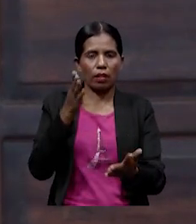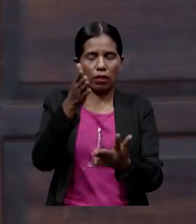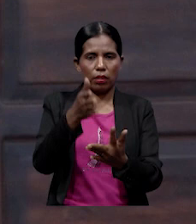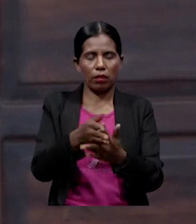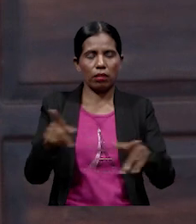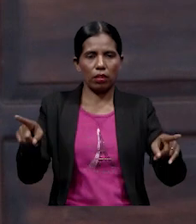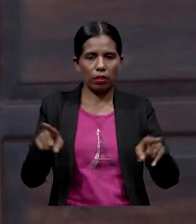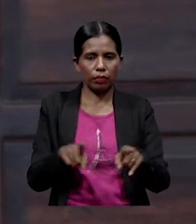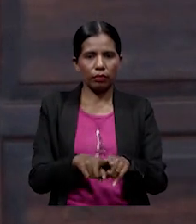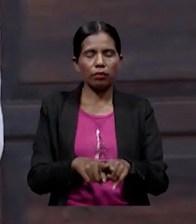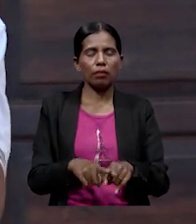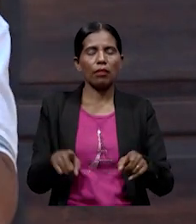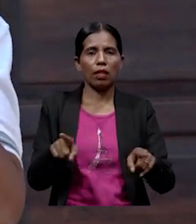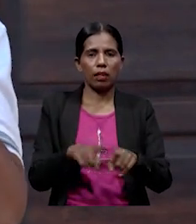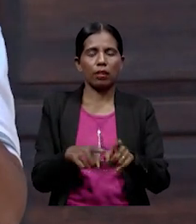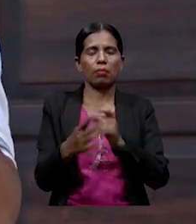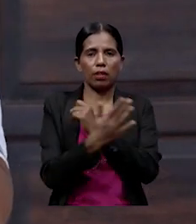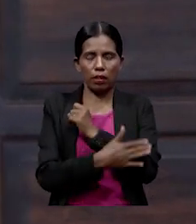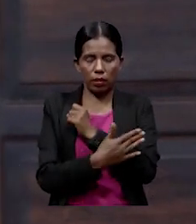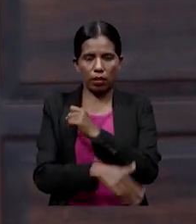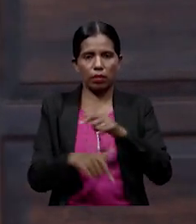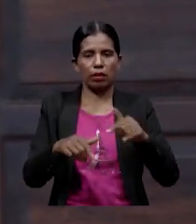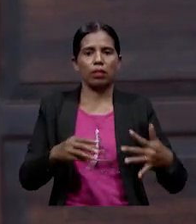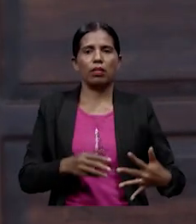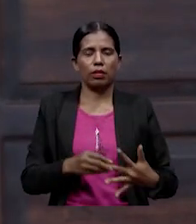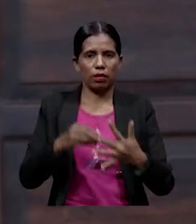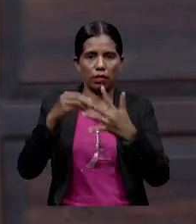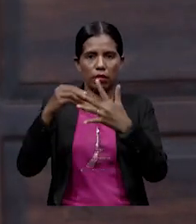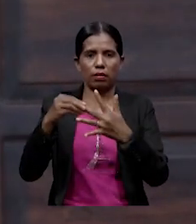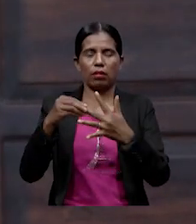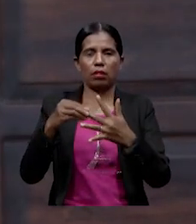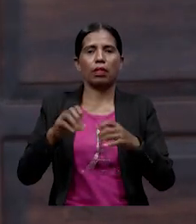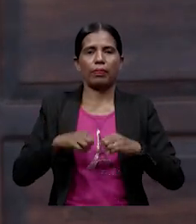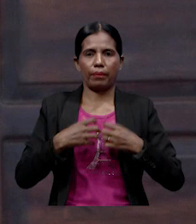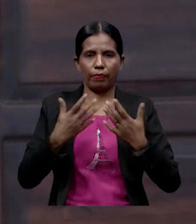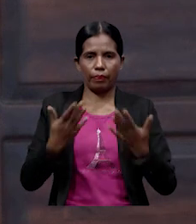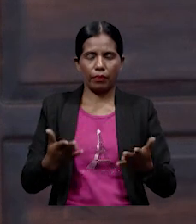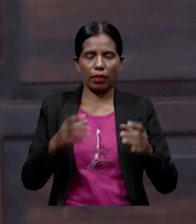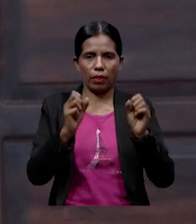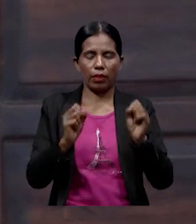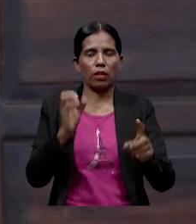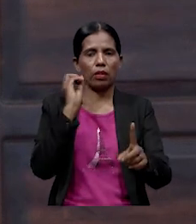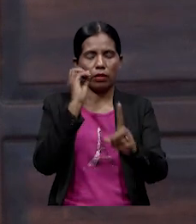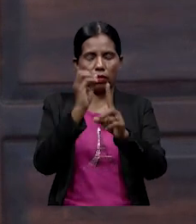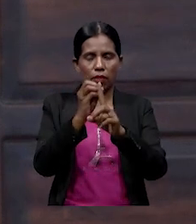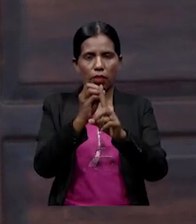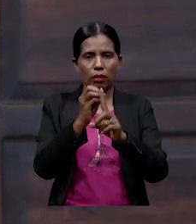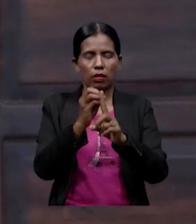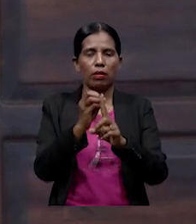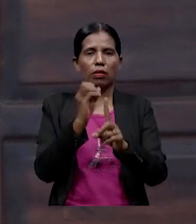bere maka na i para ida ne i liu liu aku o isa maka objetivo ukun